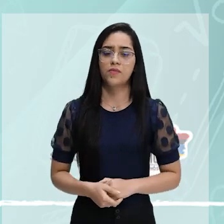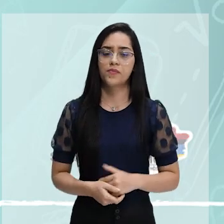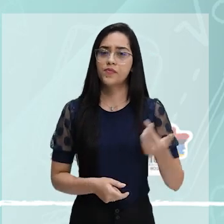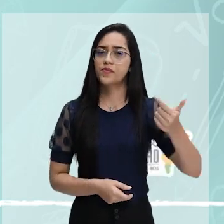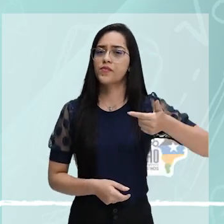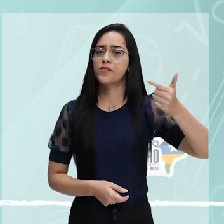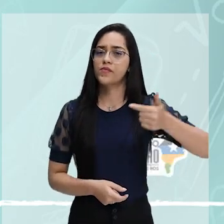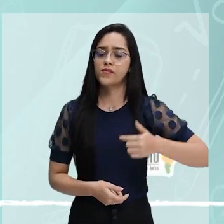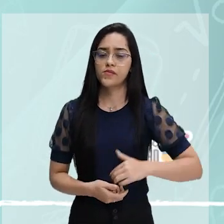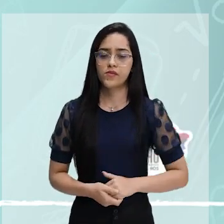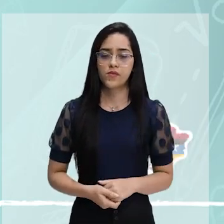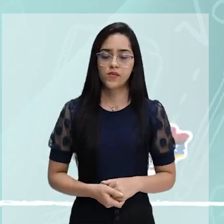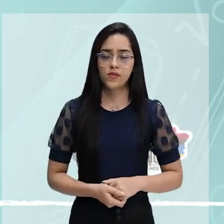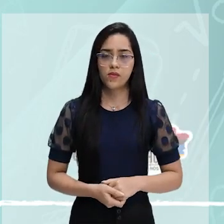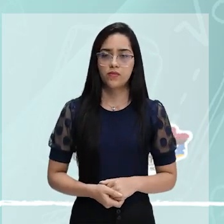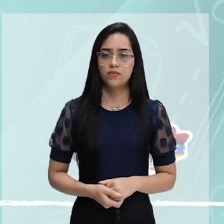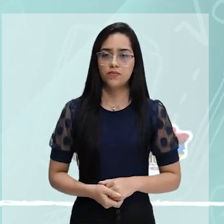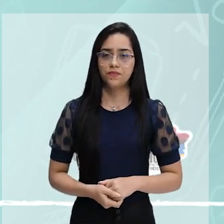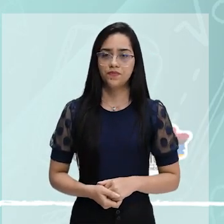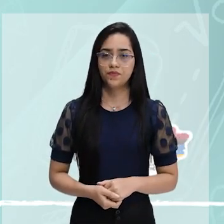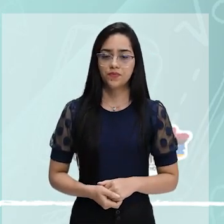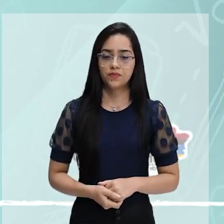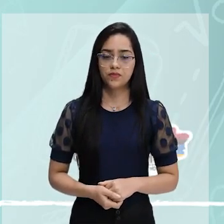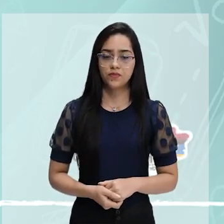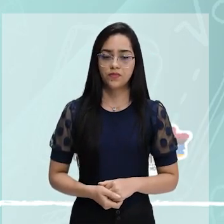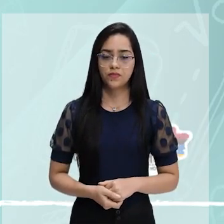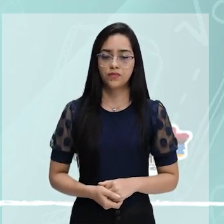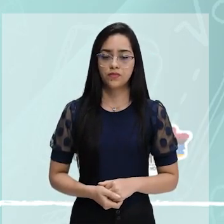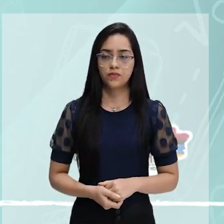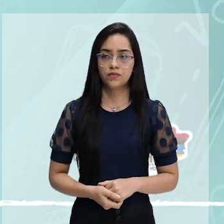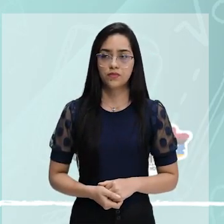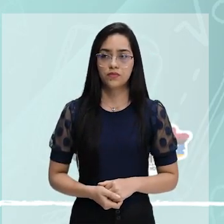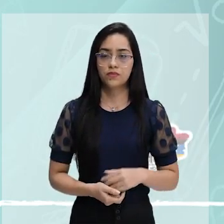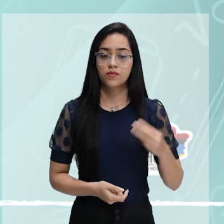2 diz imaginação criadora.